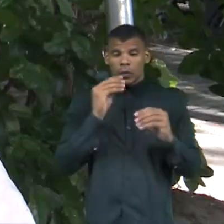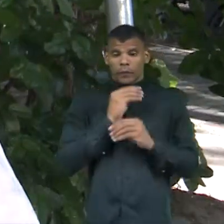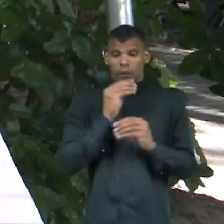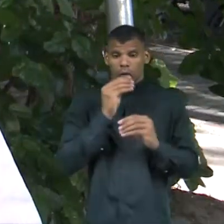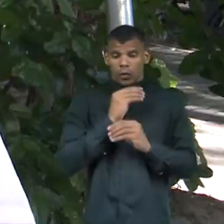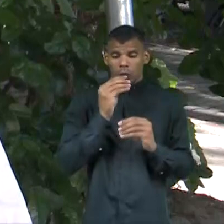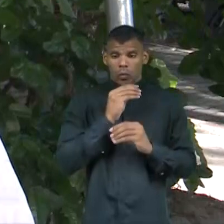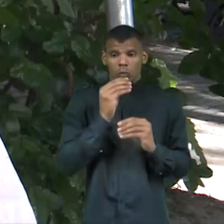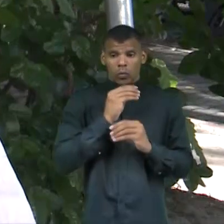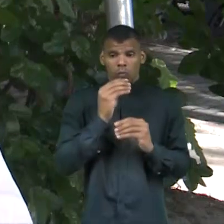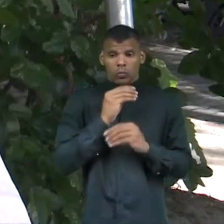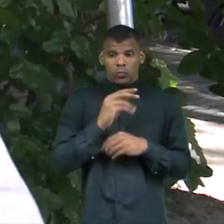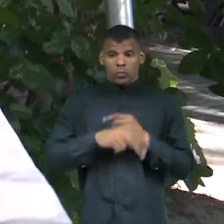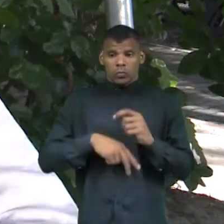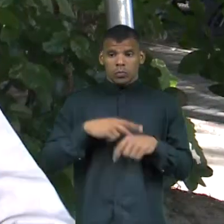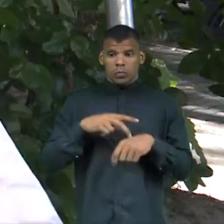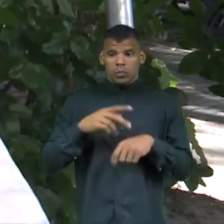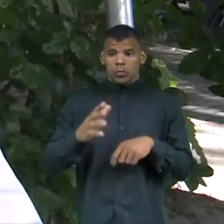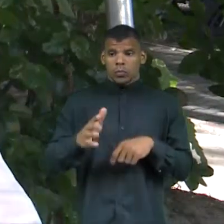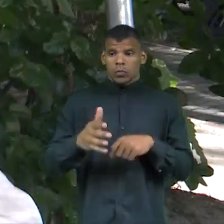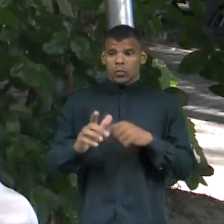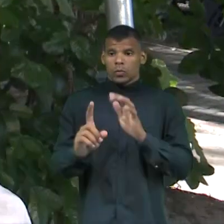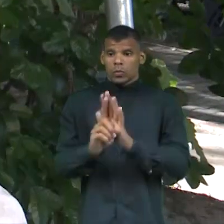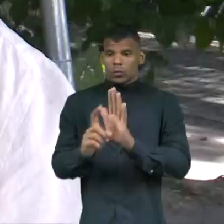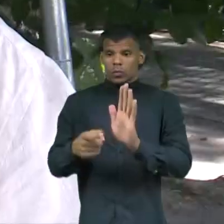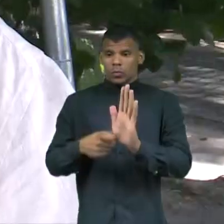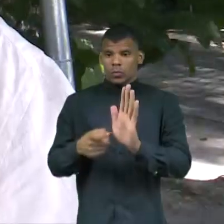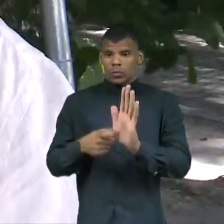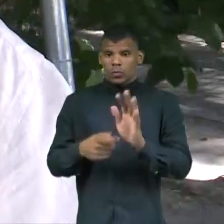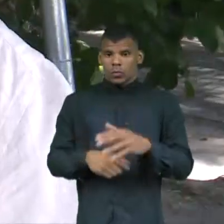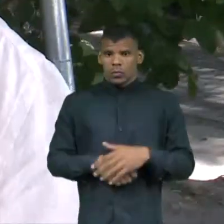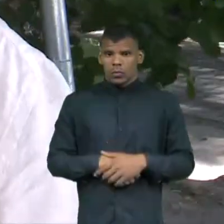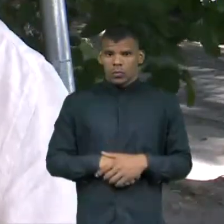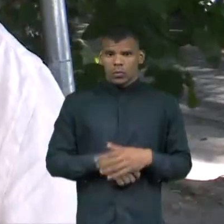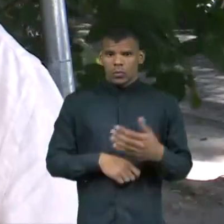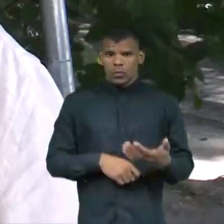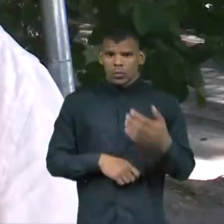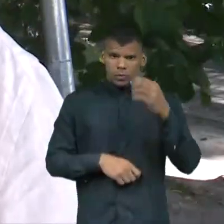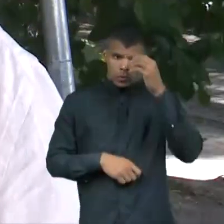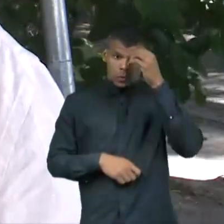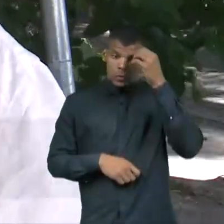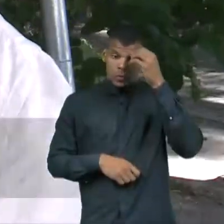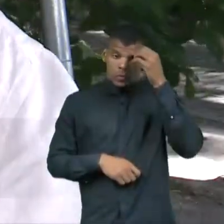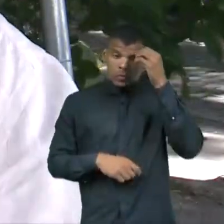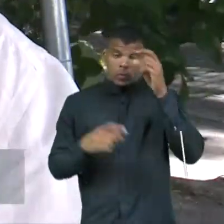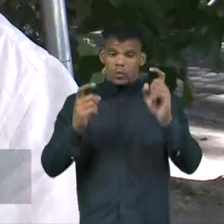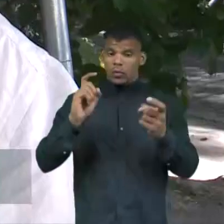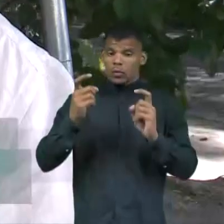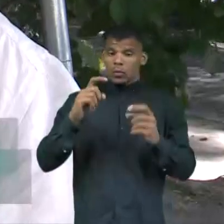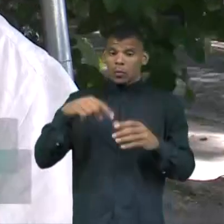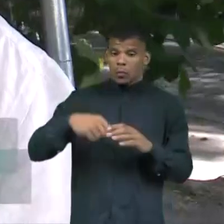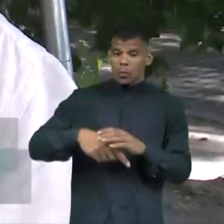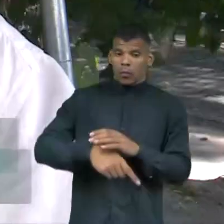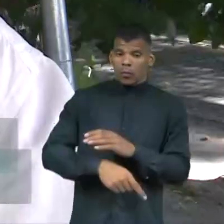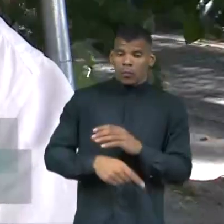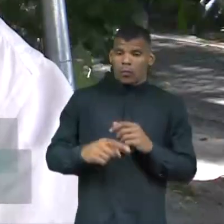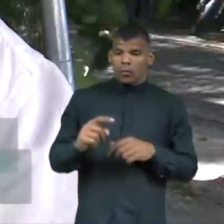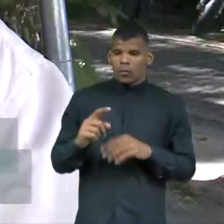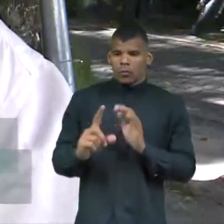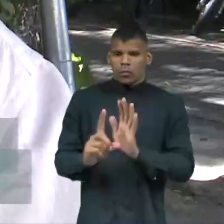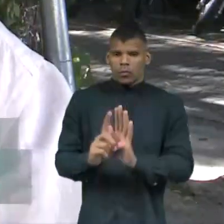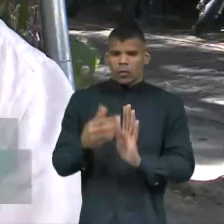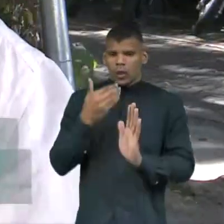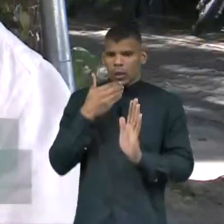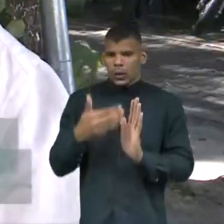que o país conta com legislações mais aprimoradas. Que é preciso haver um debate mais aprofundado e uma lei melhor, que traga